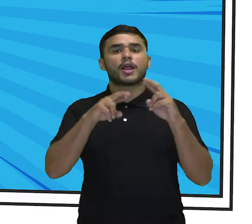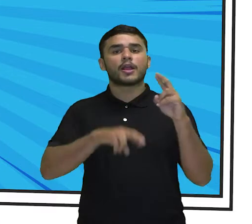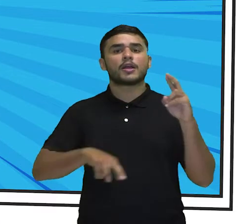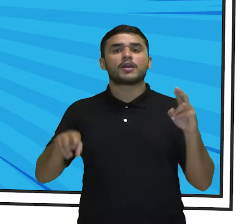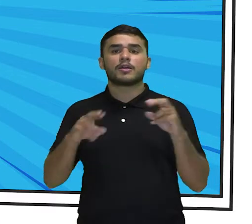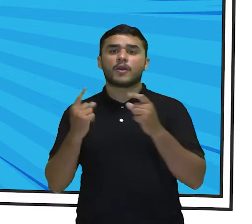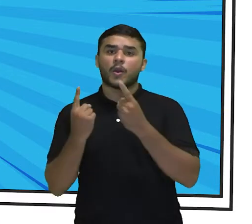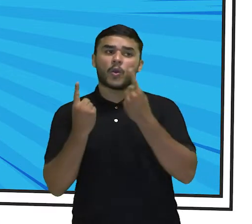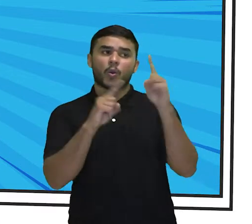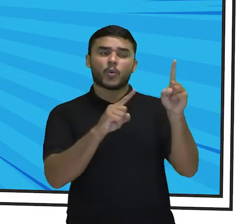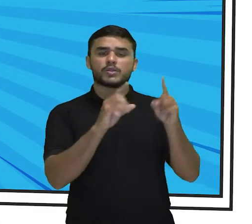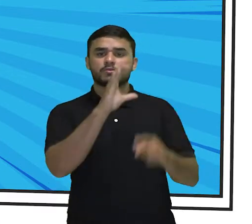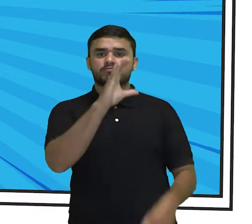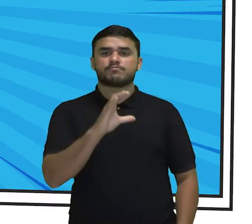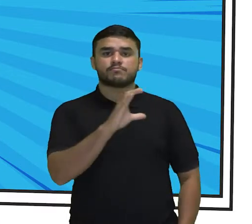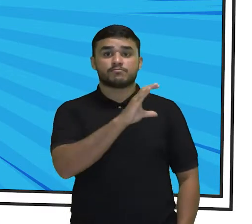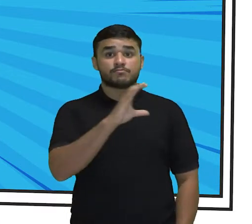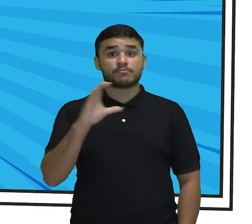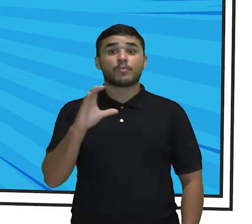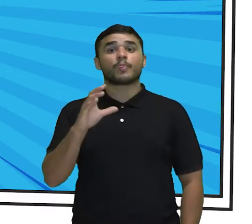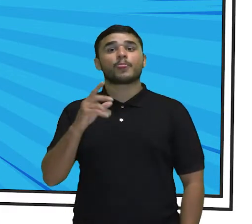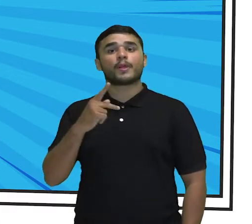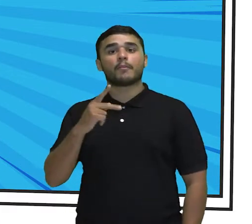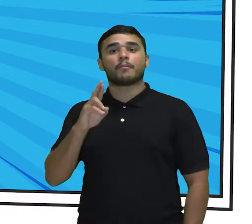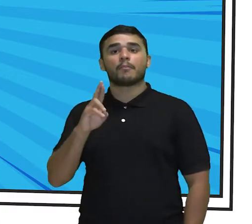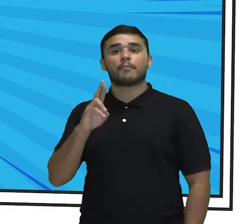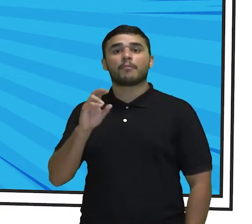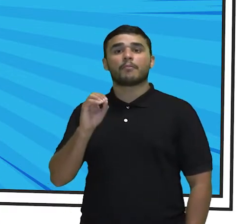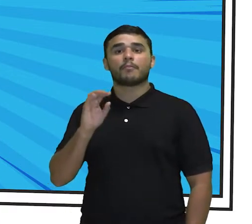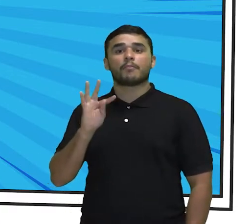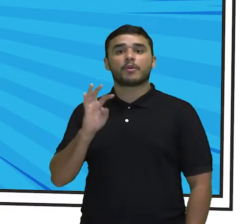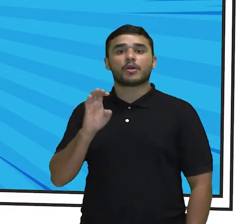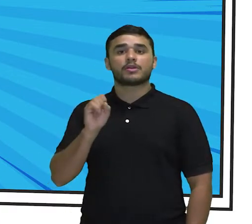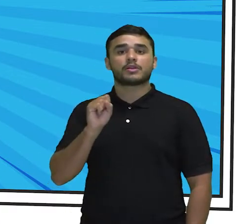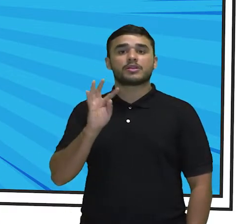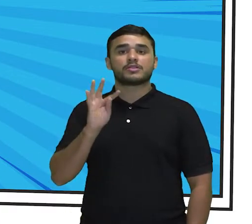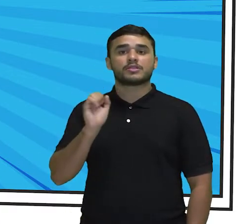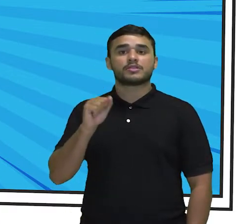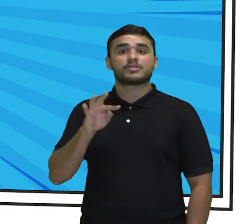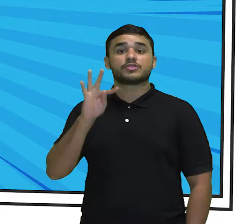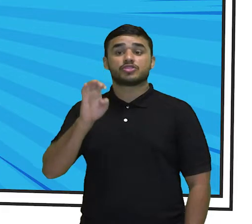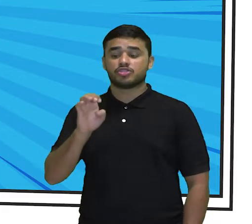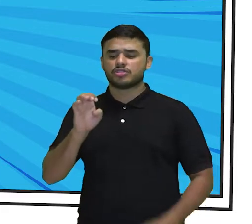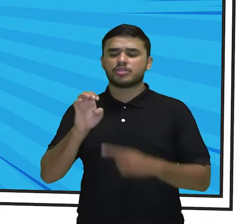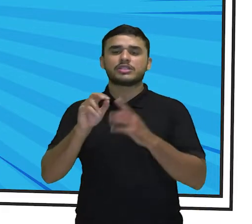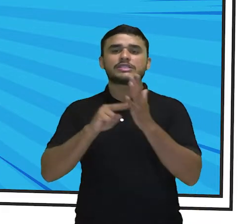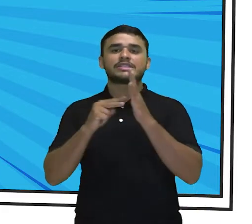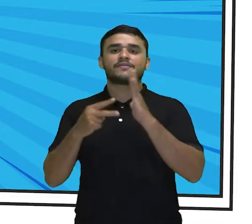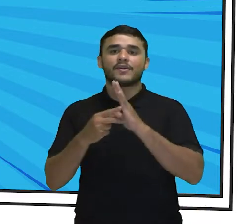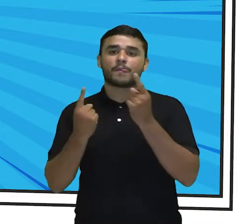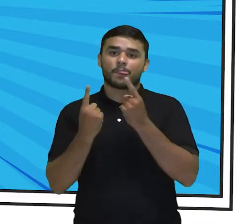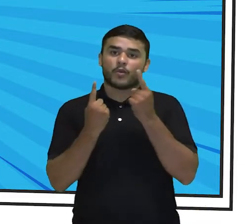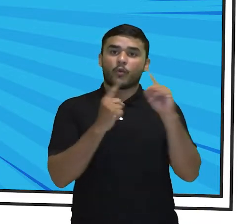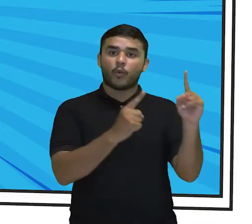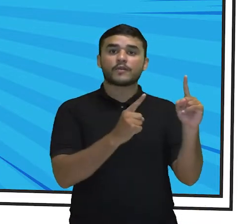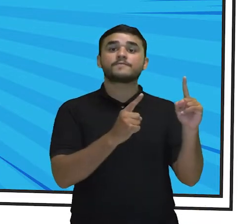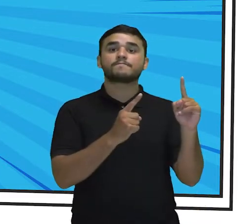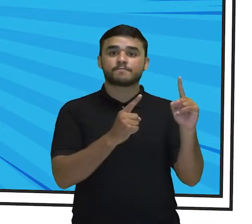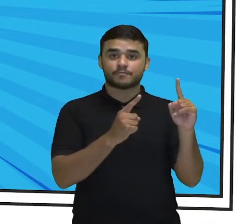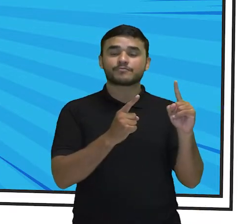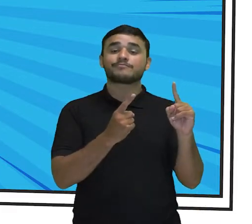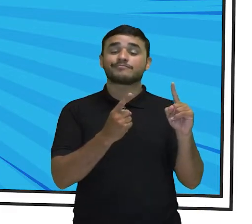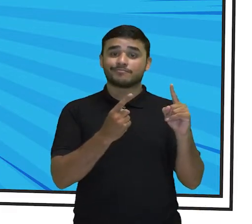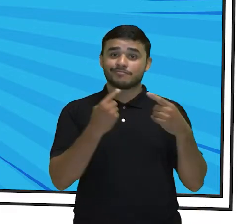contra a Igreja Católica. Por isso o nome era Igreja Protestante. Isso é o que a gente pode chamar de